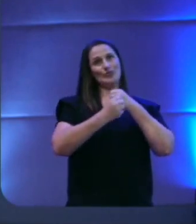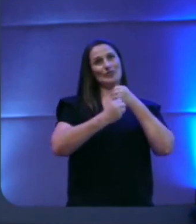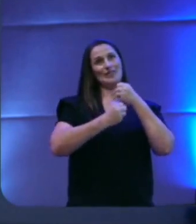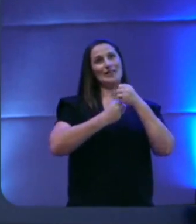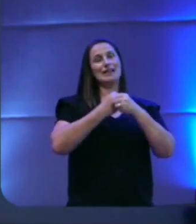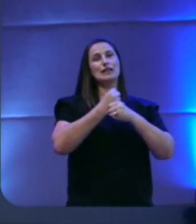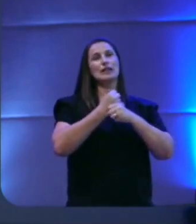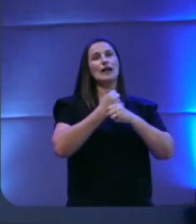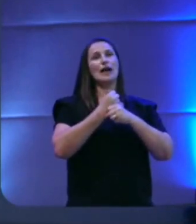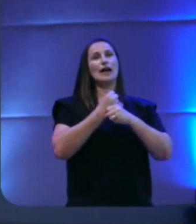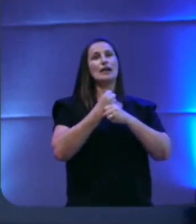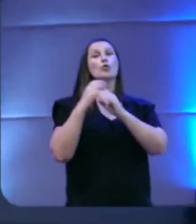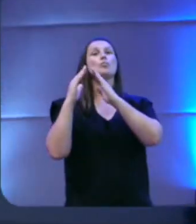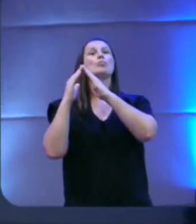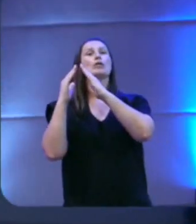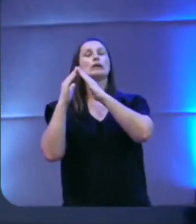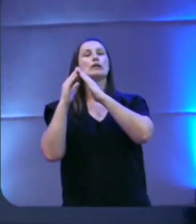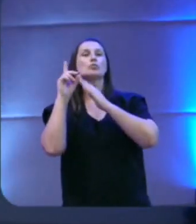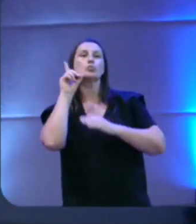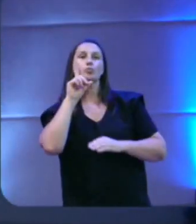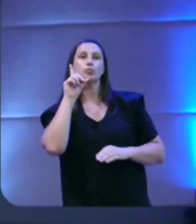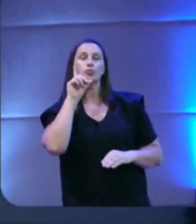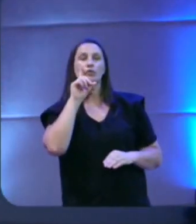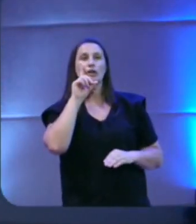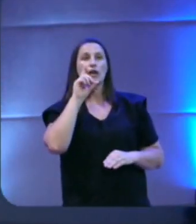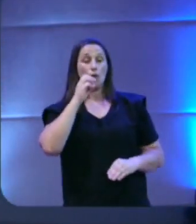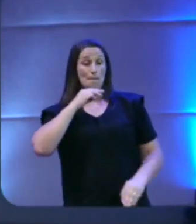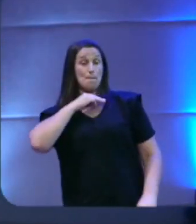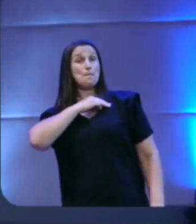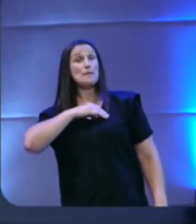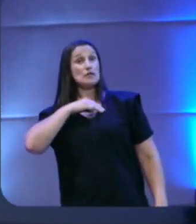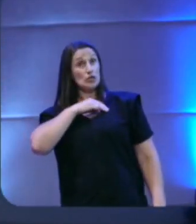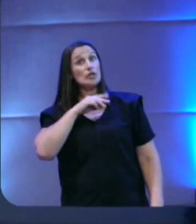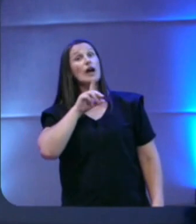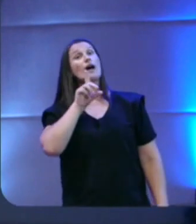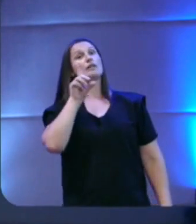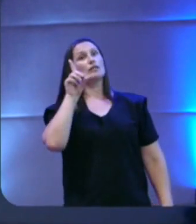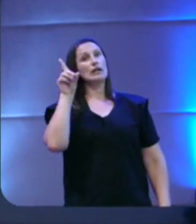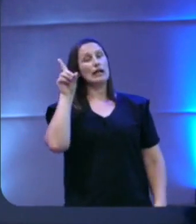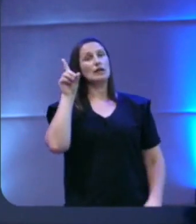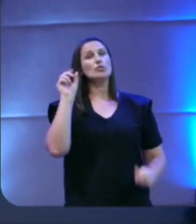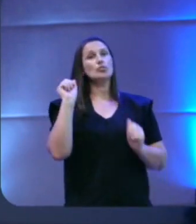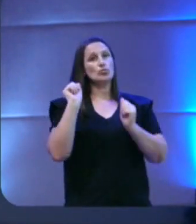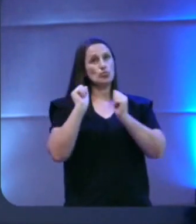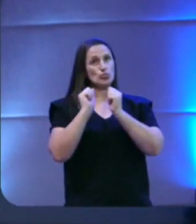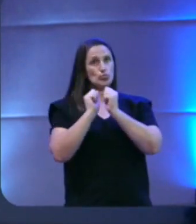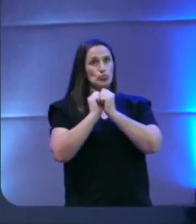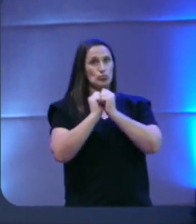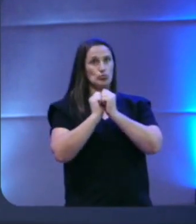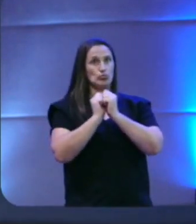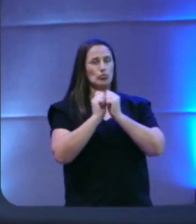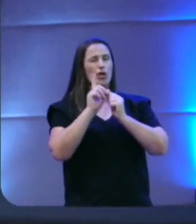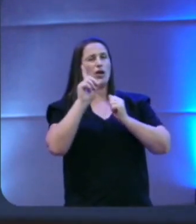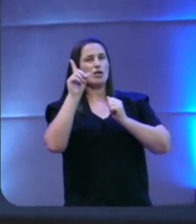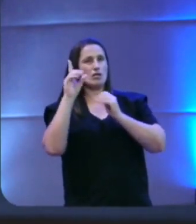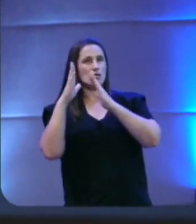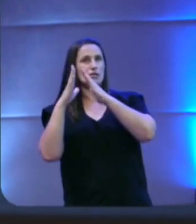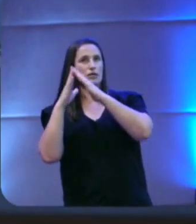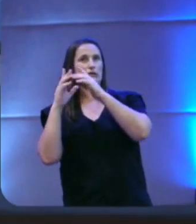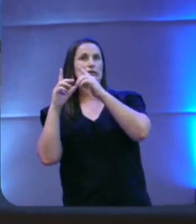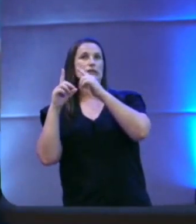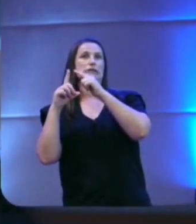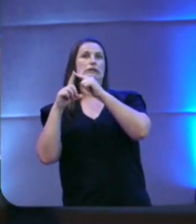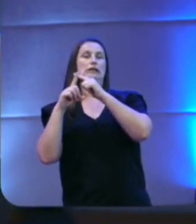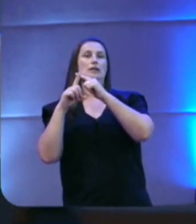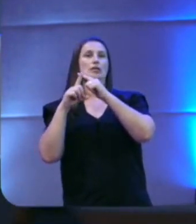nos Estados Unidos, estudando, eu também servi como missionário, uma parceria da nossa igreja, com uma igreja local americana, com a